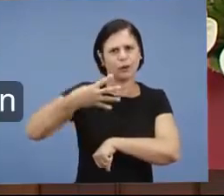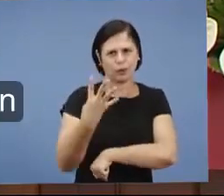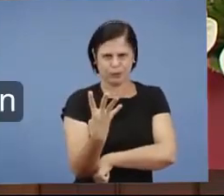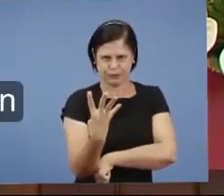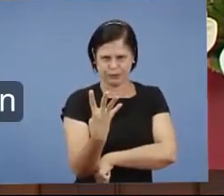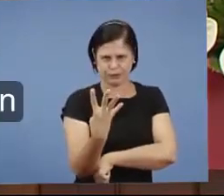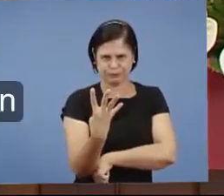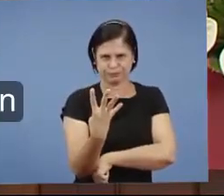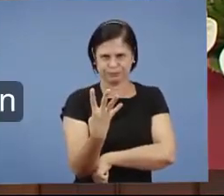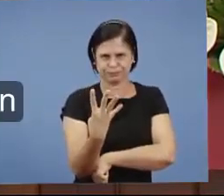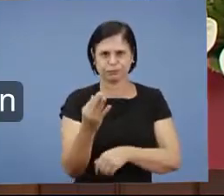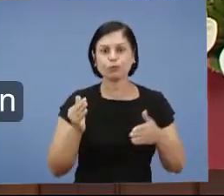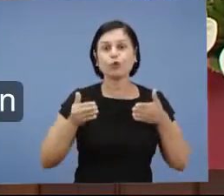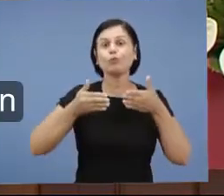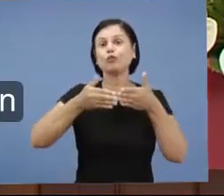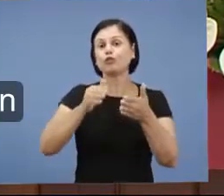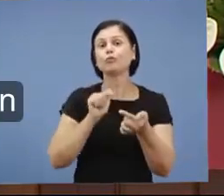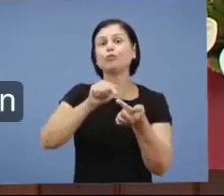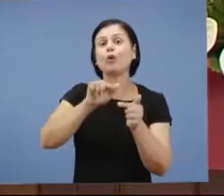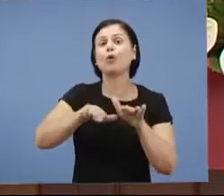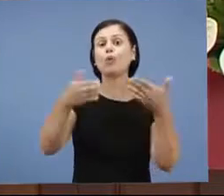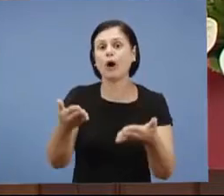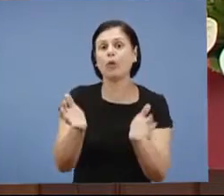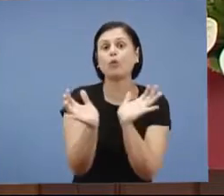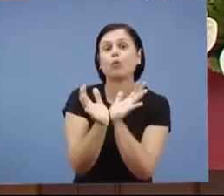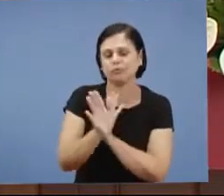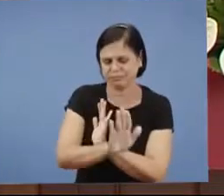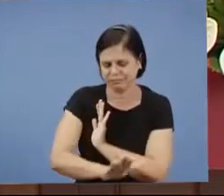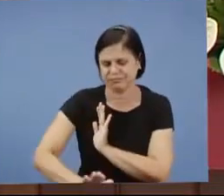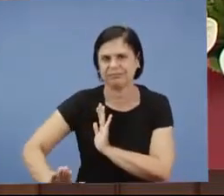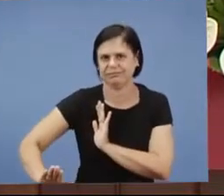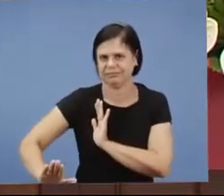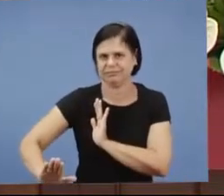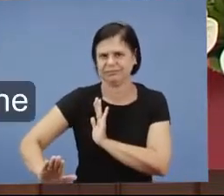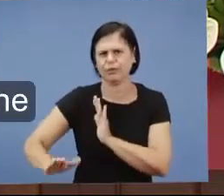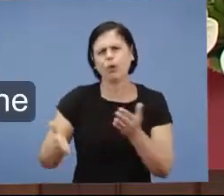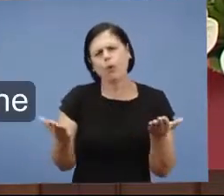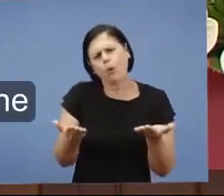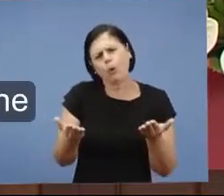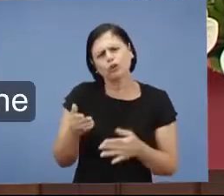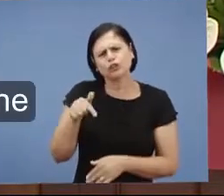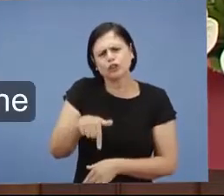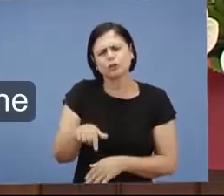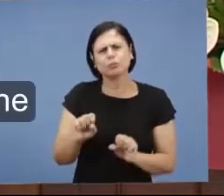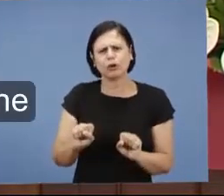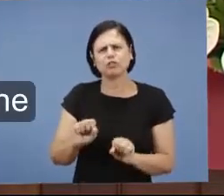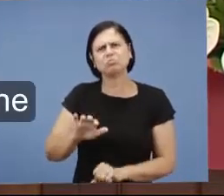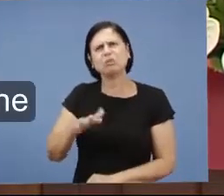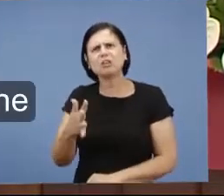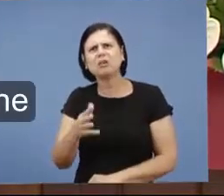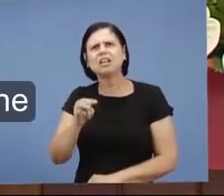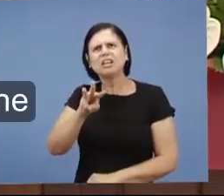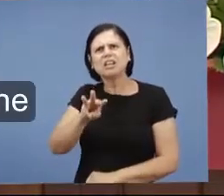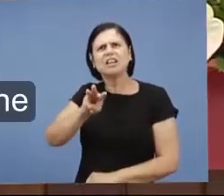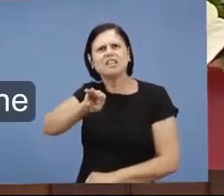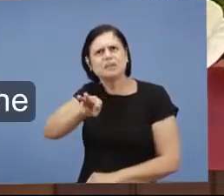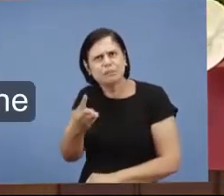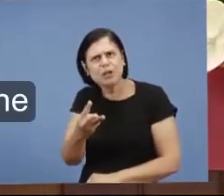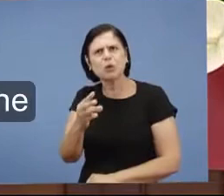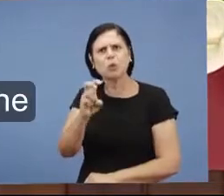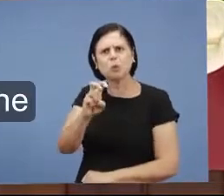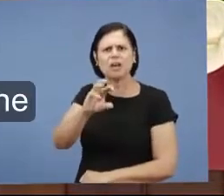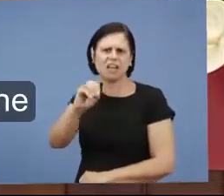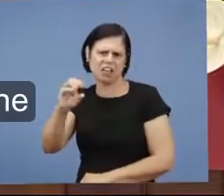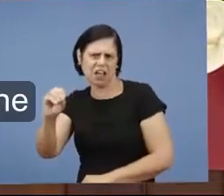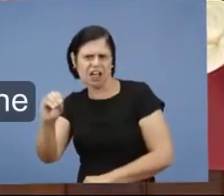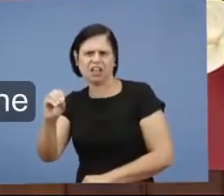A preferência e o objetivo foram as crianças. Então, nós podíamos ter hoje aqui 3.500 crianças, 30 mil